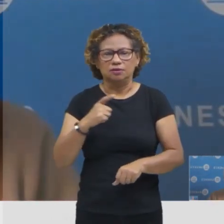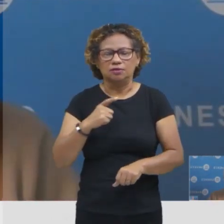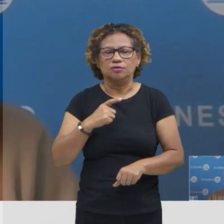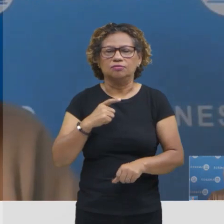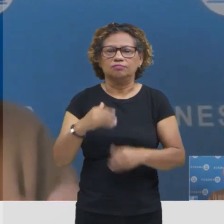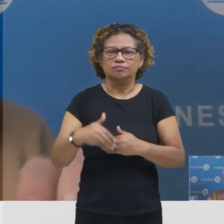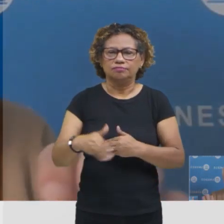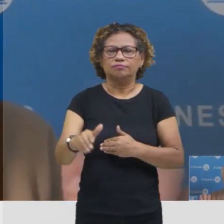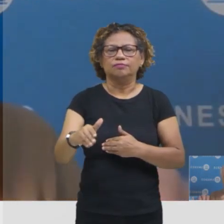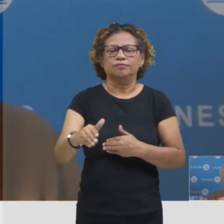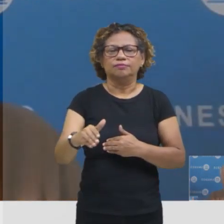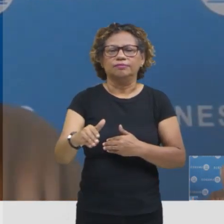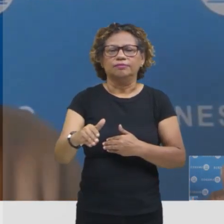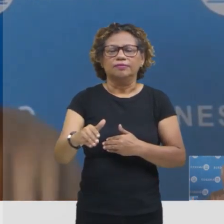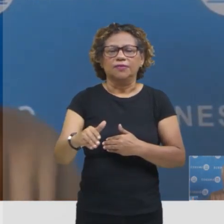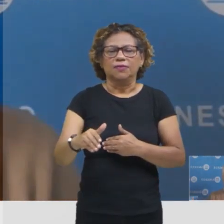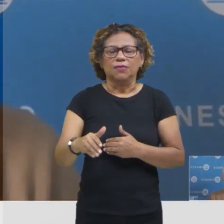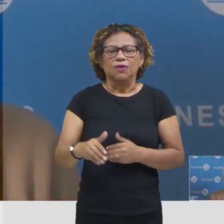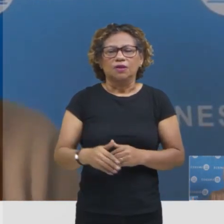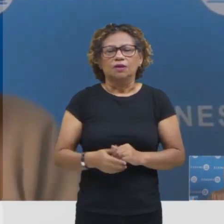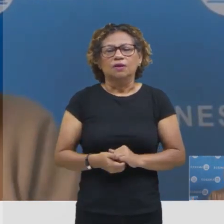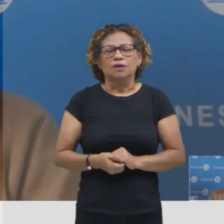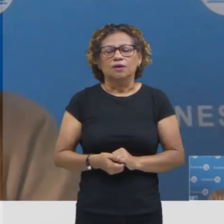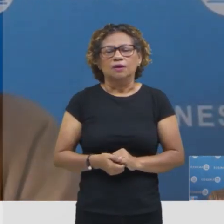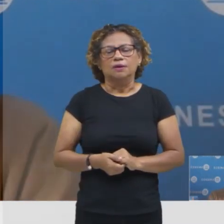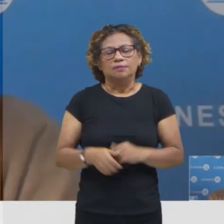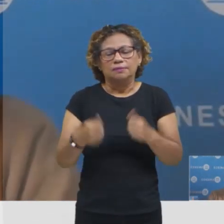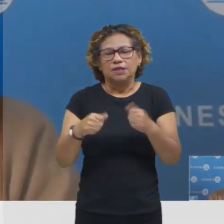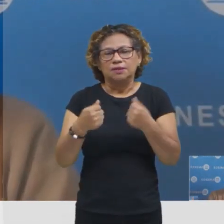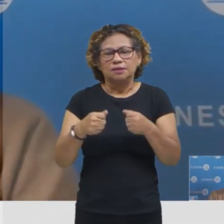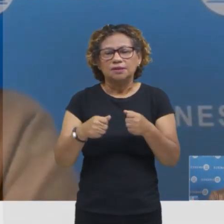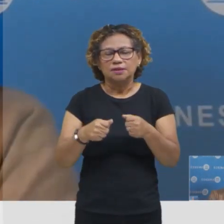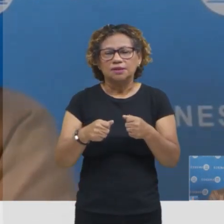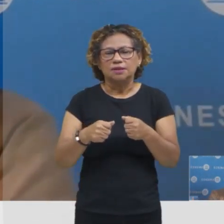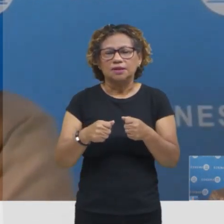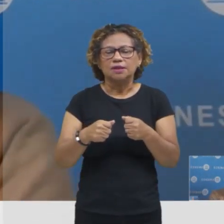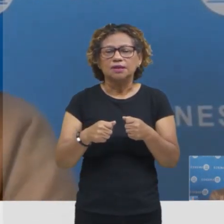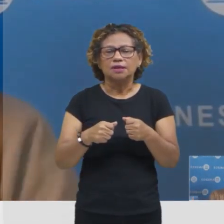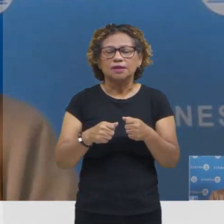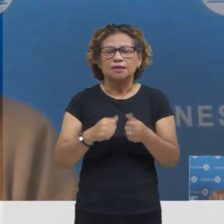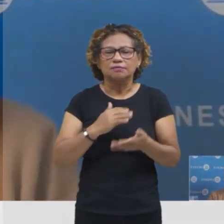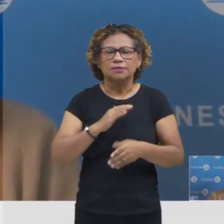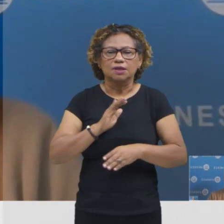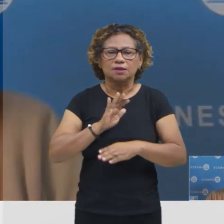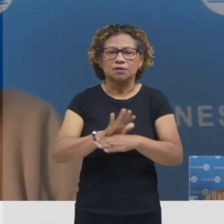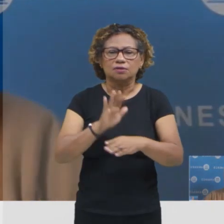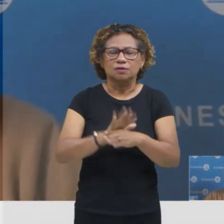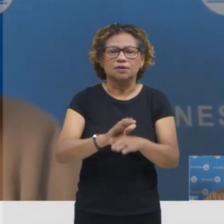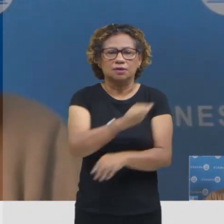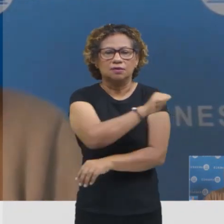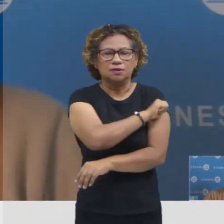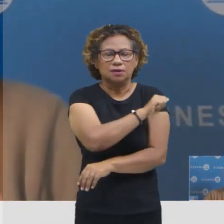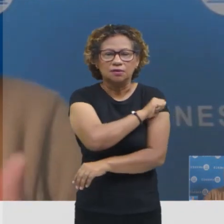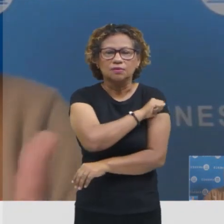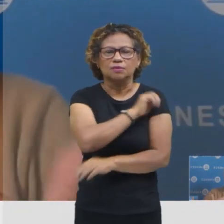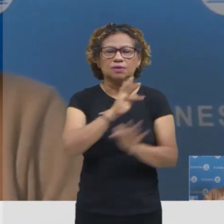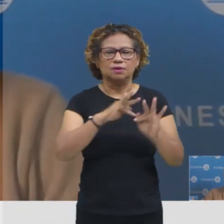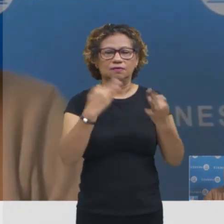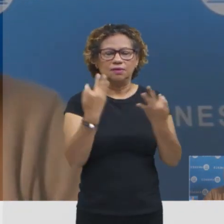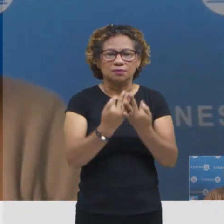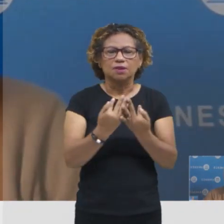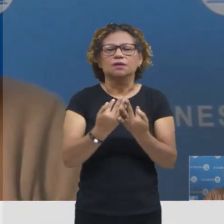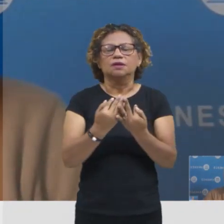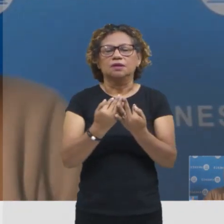podemos faltar nem aos nossos alunos, nem às famílias, nem às comunidades. É em grande parte a